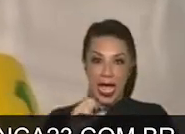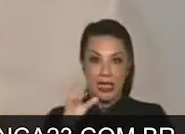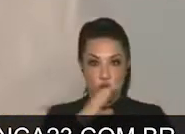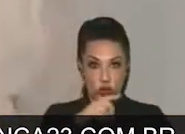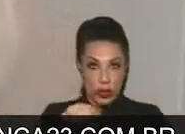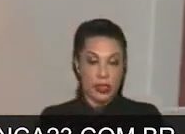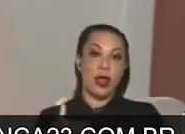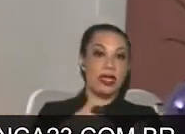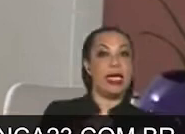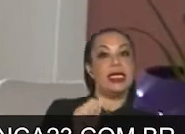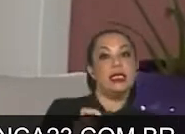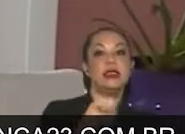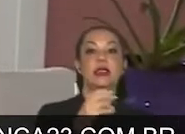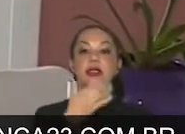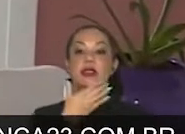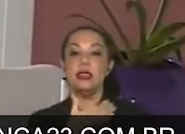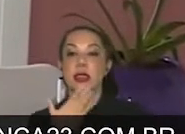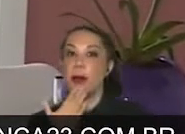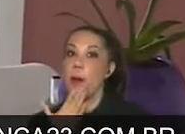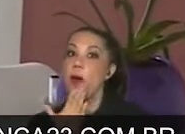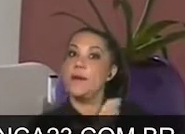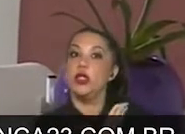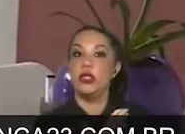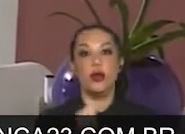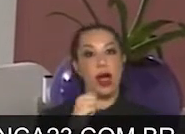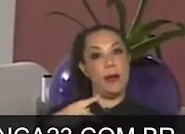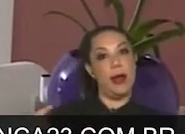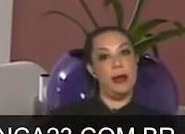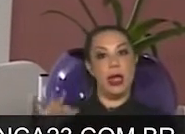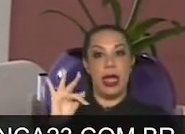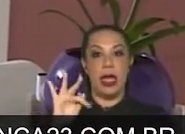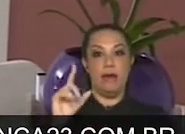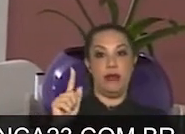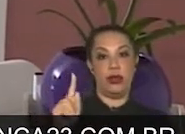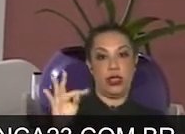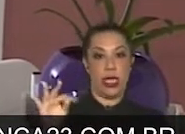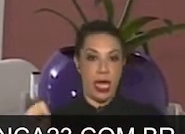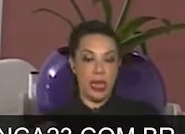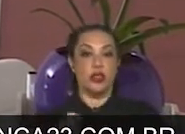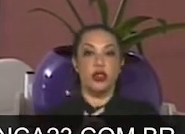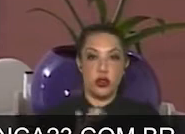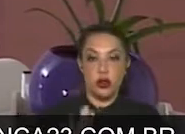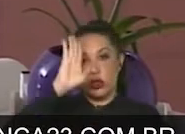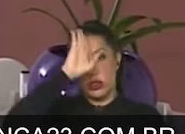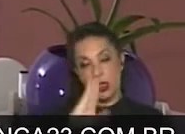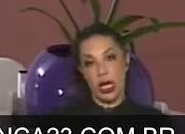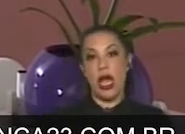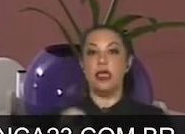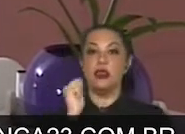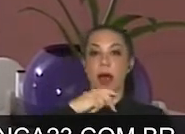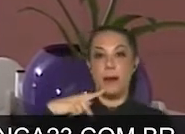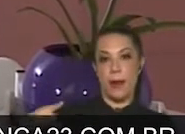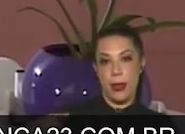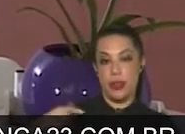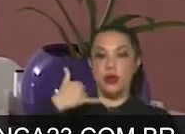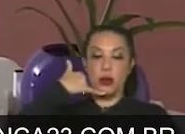dia 15 de dezembro para fazer a solicitação no aplicativo FGTS, disponível de graça nas lojas de